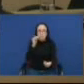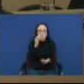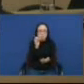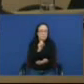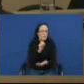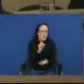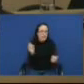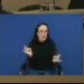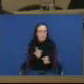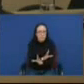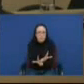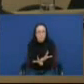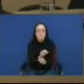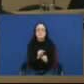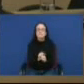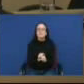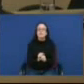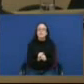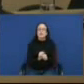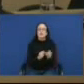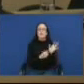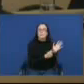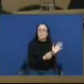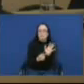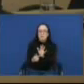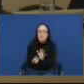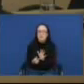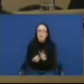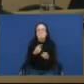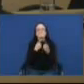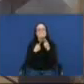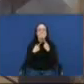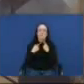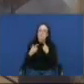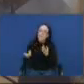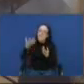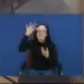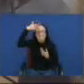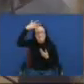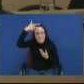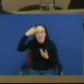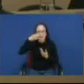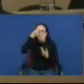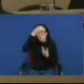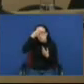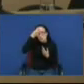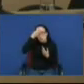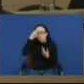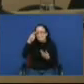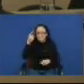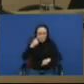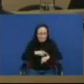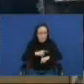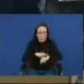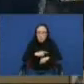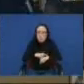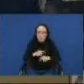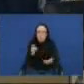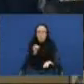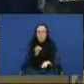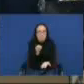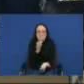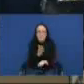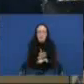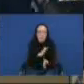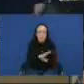que há o desejo do pronunciamento dos vereadores Jorge, Wilson e Érica, mas infelizmente, dado o encerramento do prazo regimental, aliás,